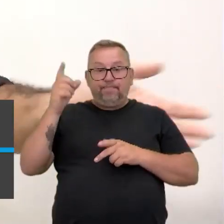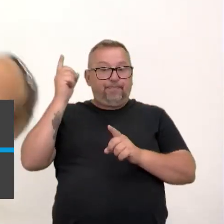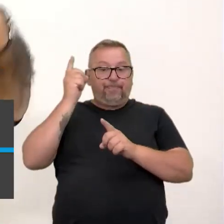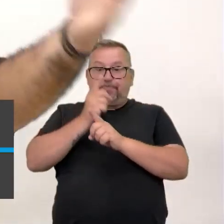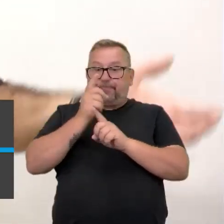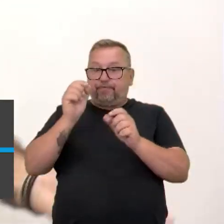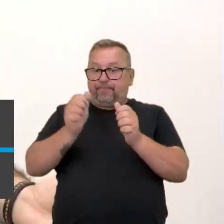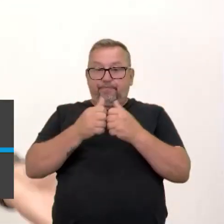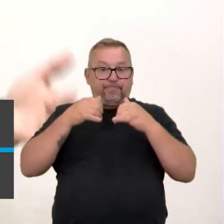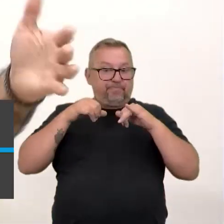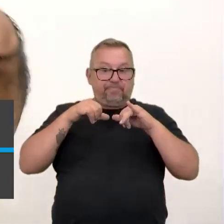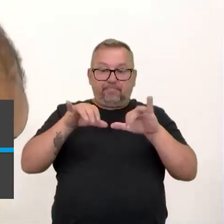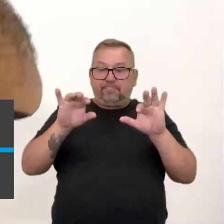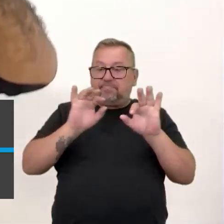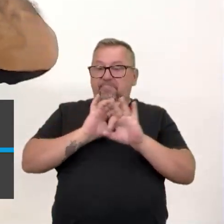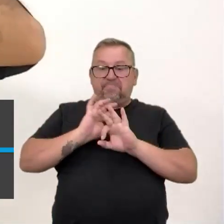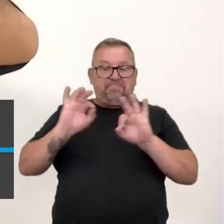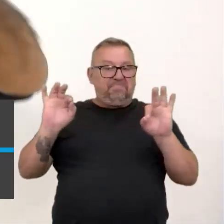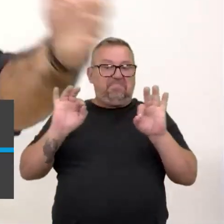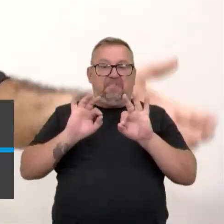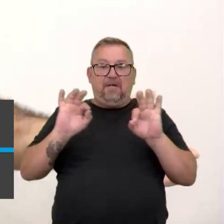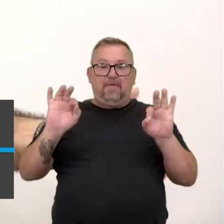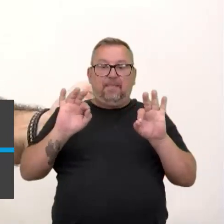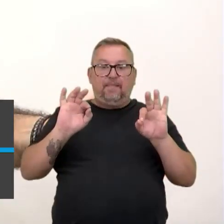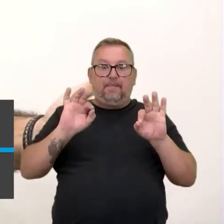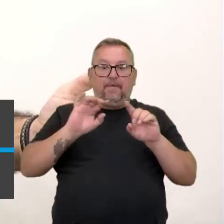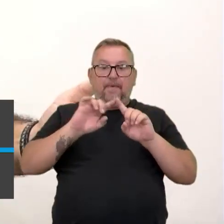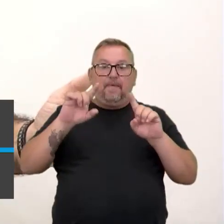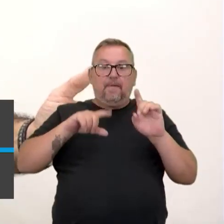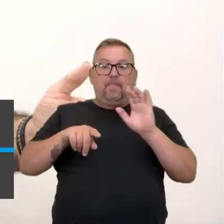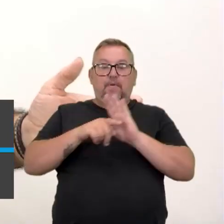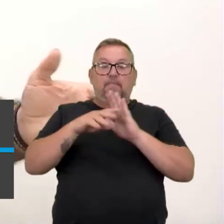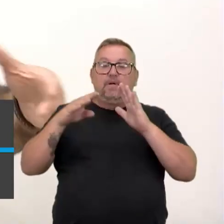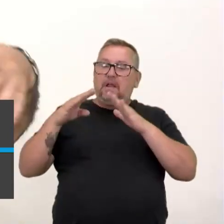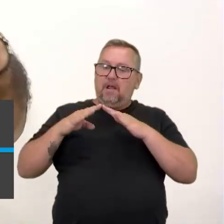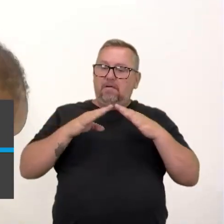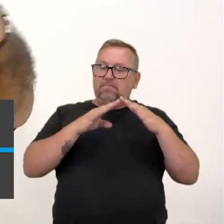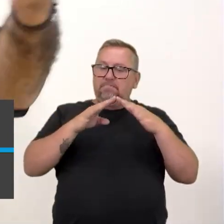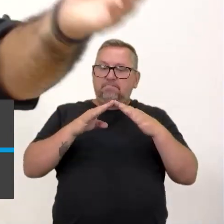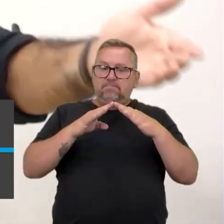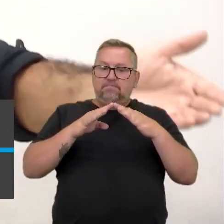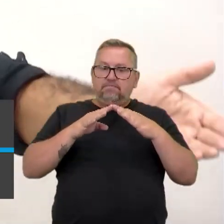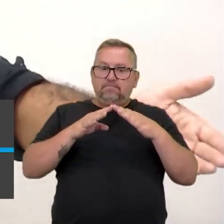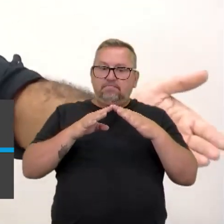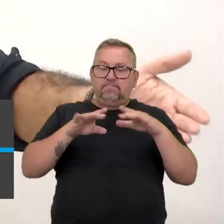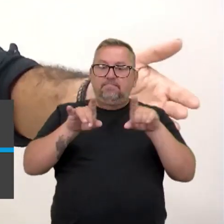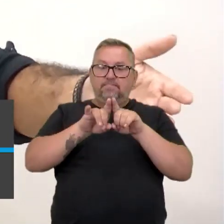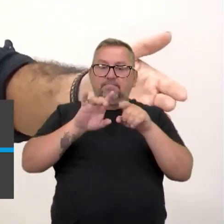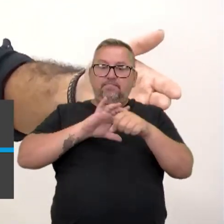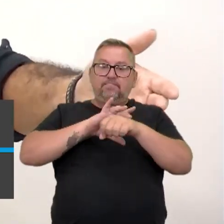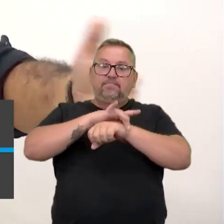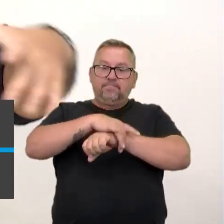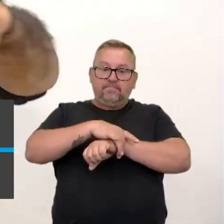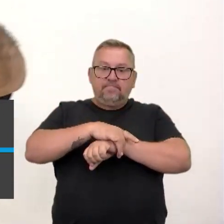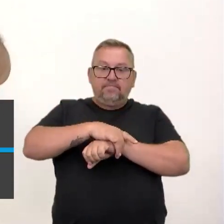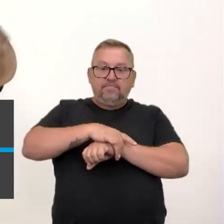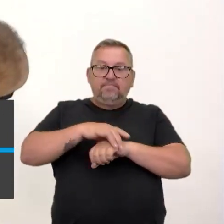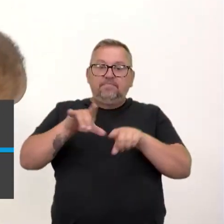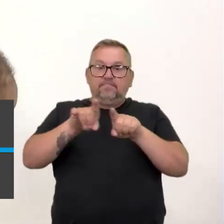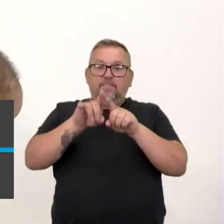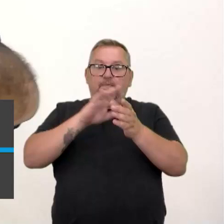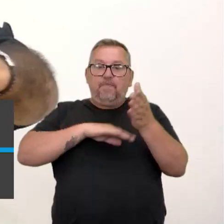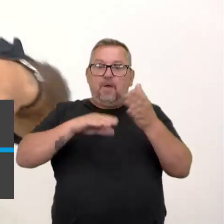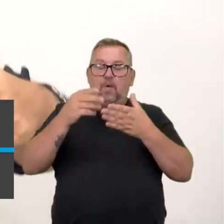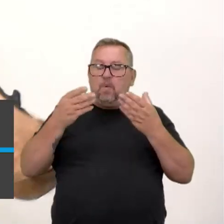acha um mercado, não acha nada. Eles são bairros 100% residenciais. Tem a questão da segurança, que eu ia falar, né? Eles são